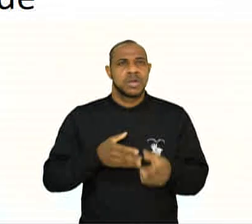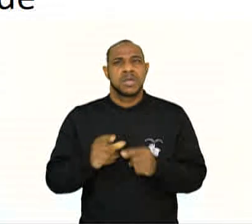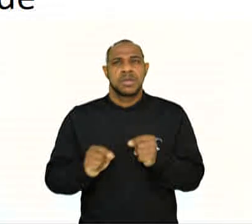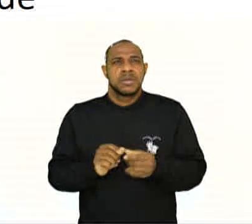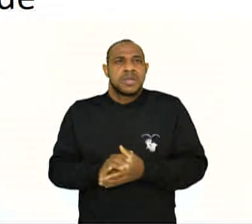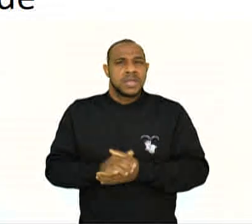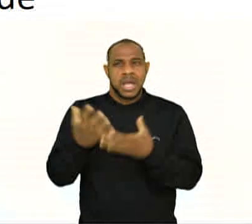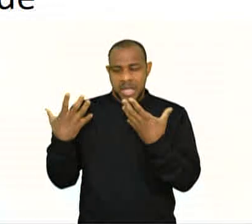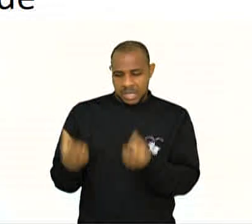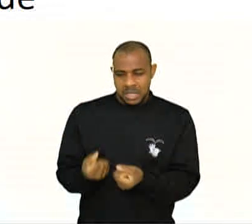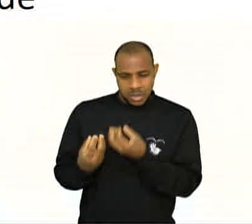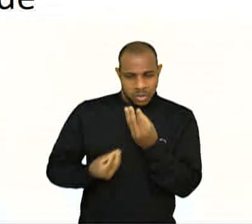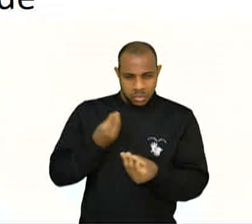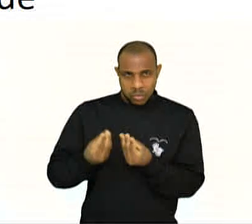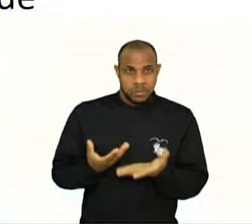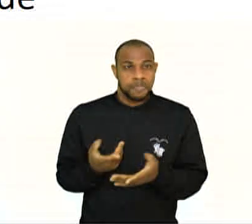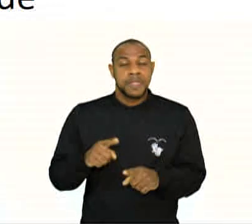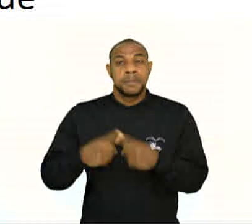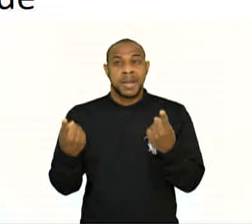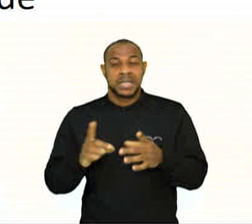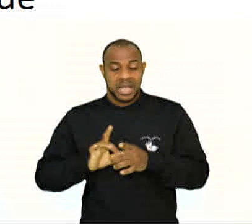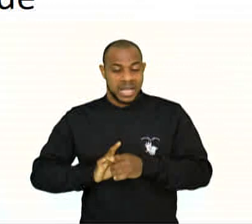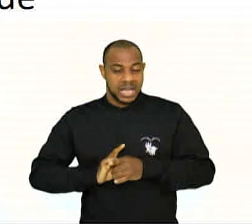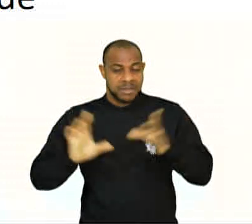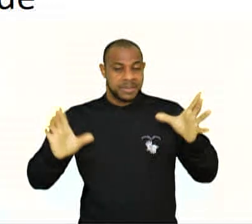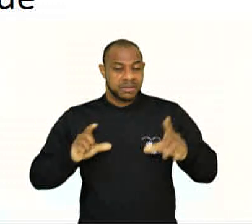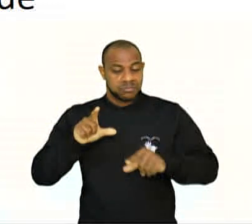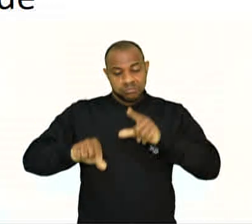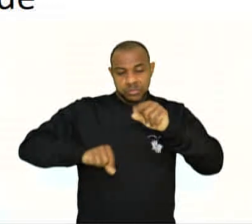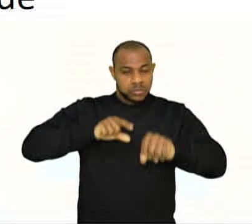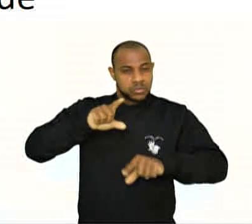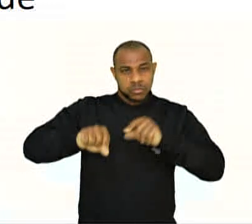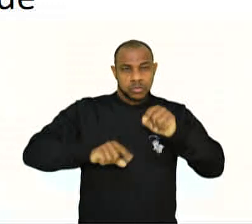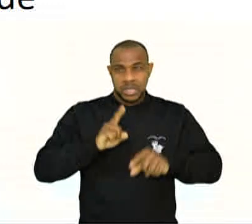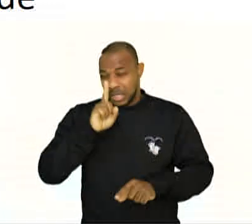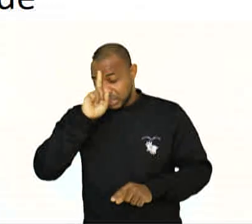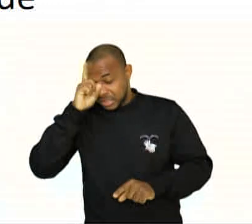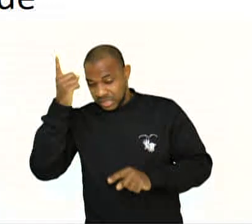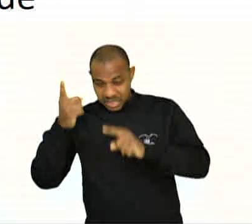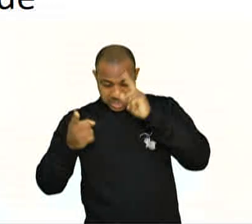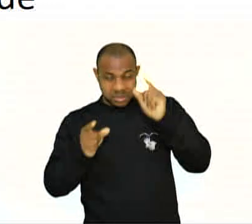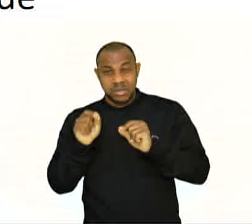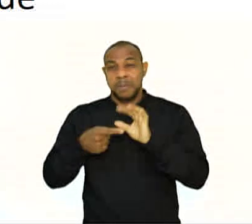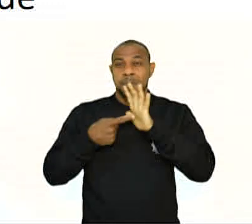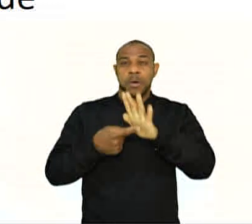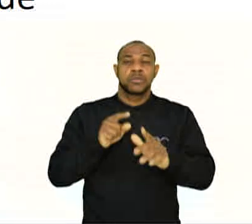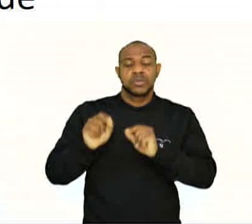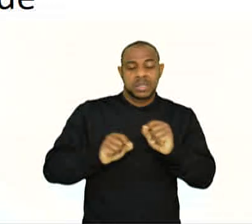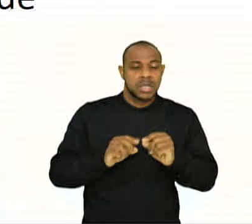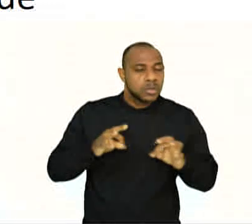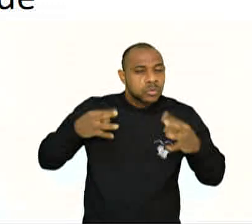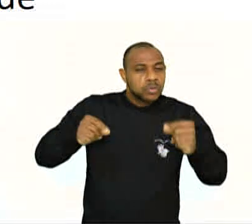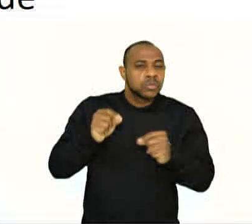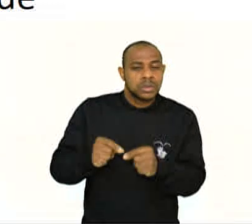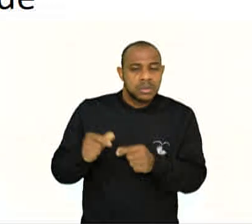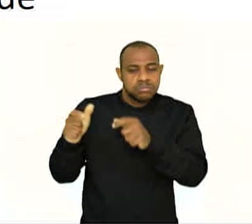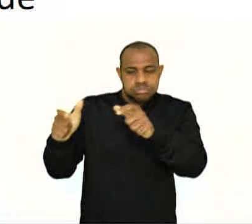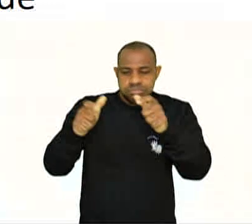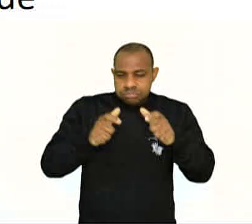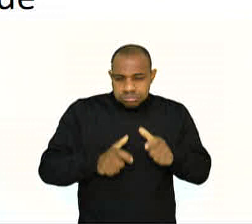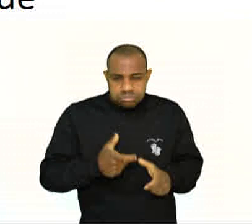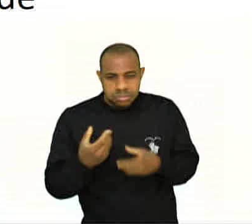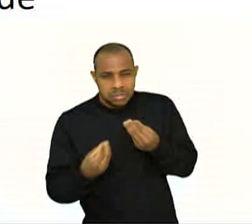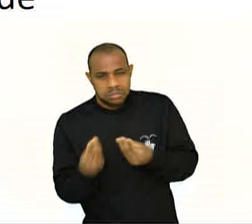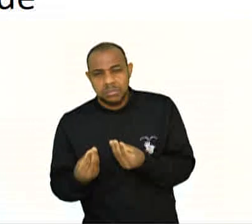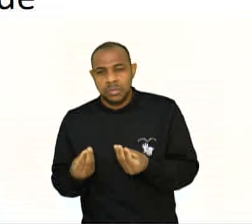inúmeras seitas. Mas a liberdade de escolha da ideologia revela-se em todos os setores como